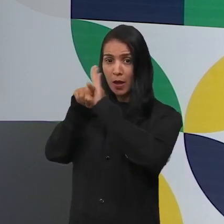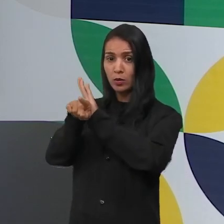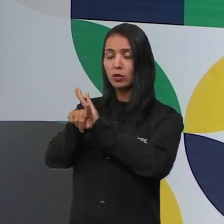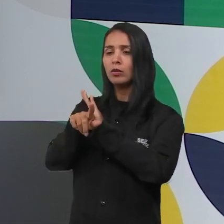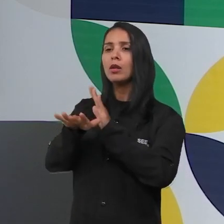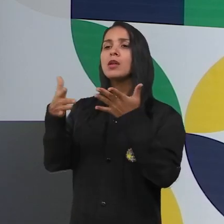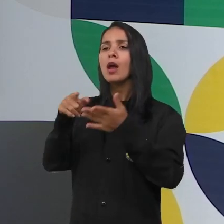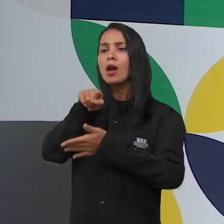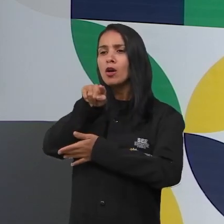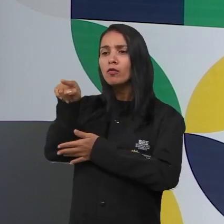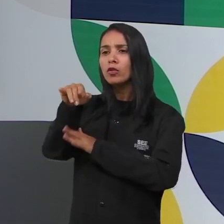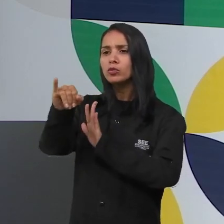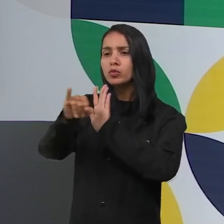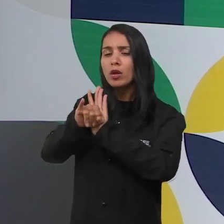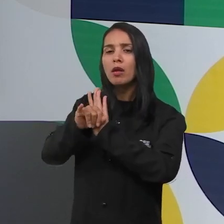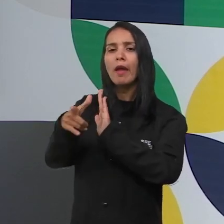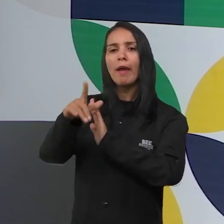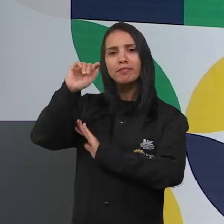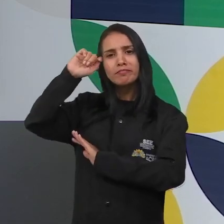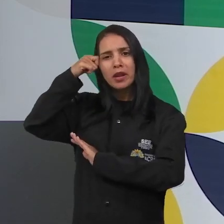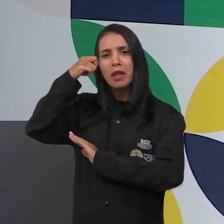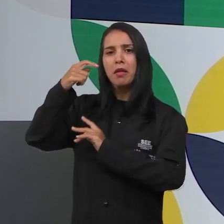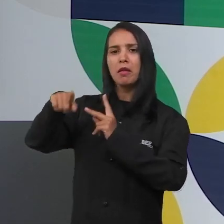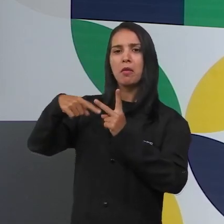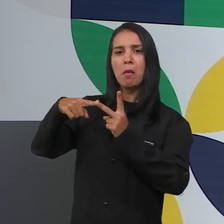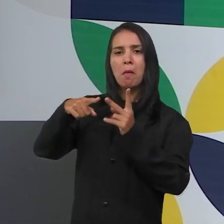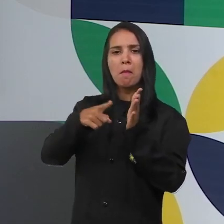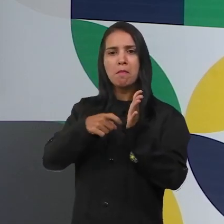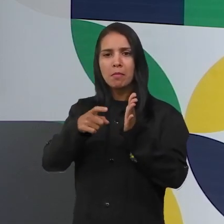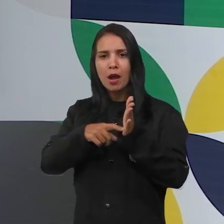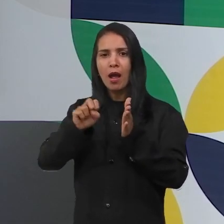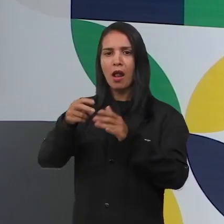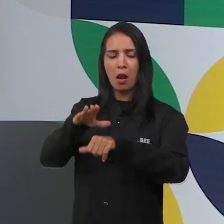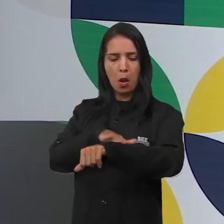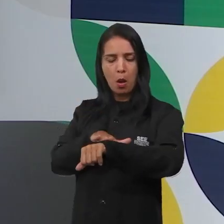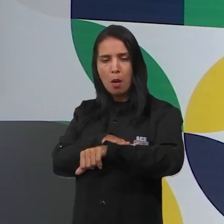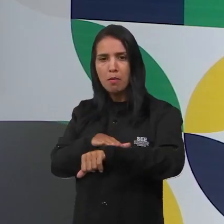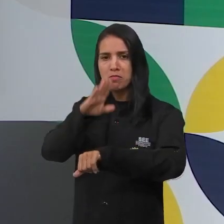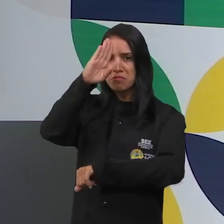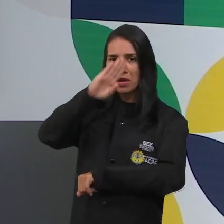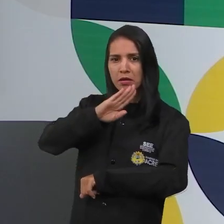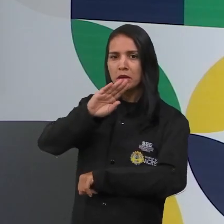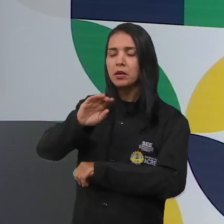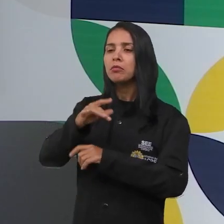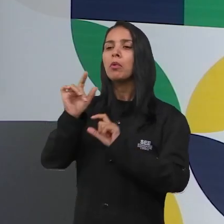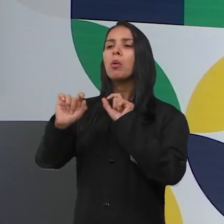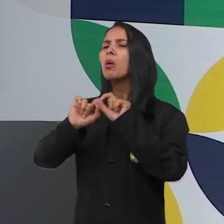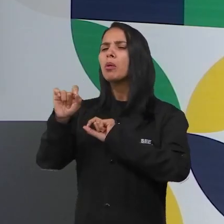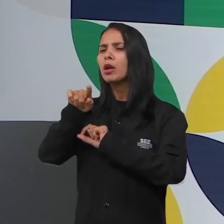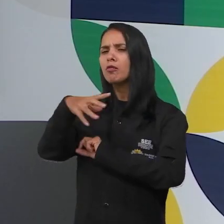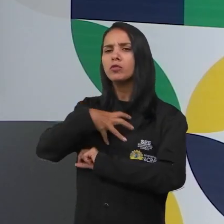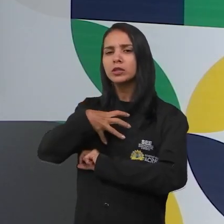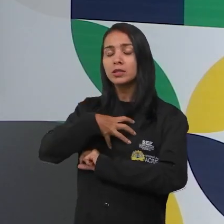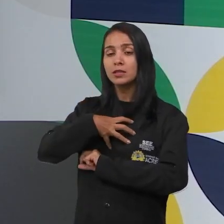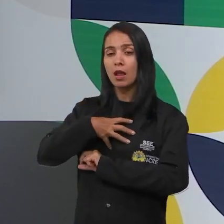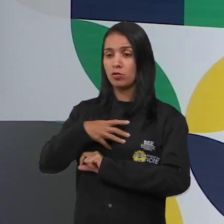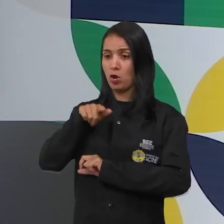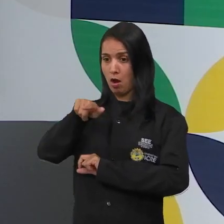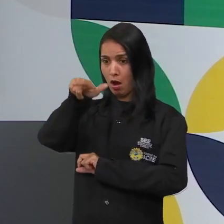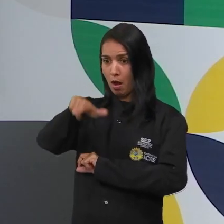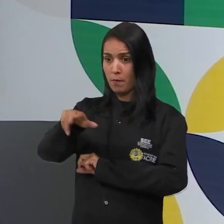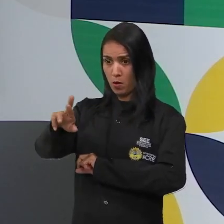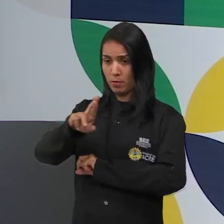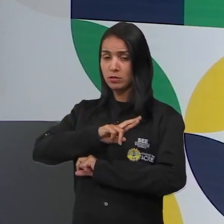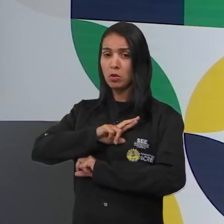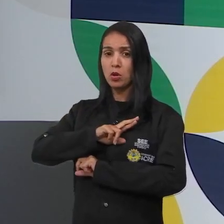declara preto, pardo, branco, amarelo? Então, a pessoa ela vai se declarar. Isso daqui é uma